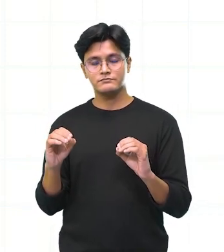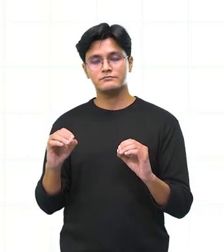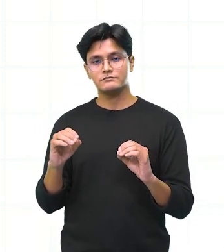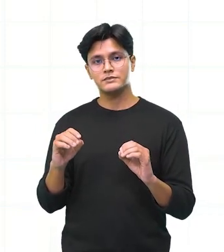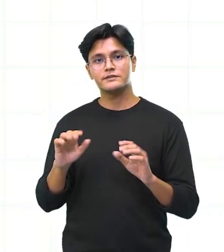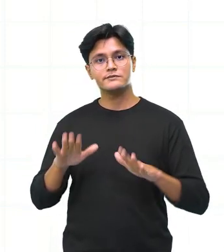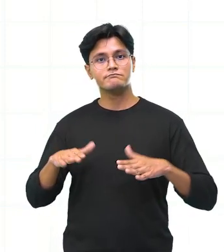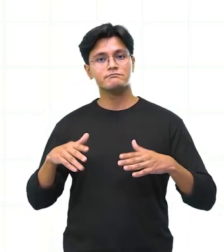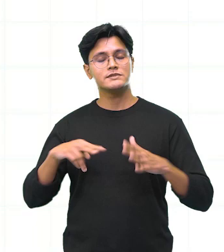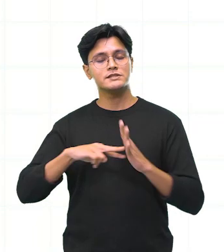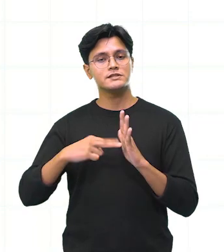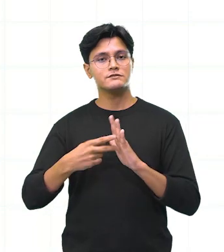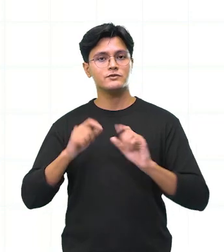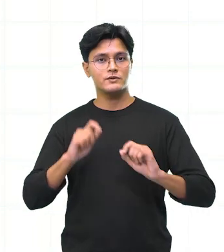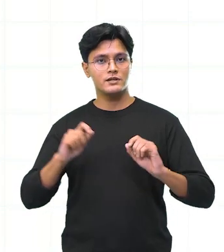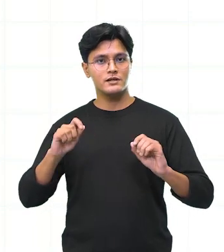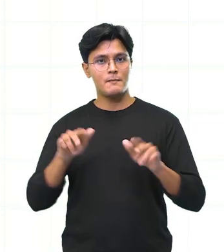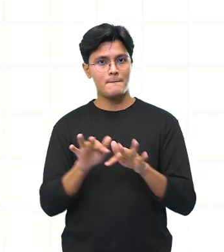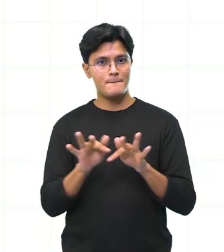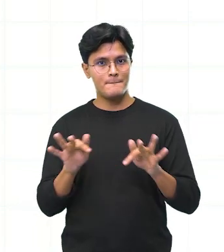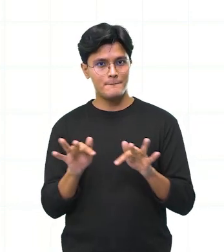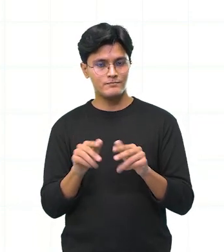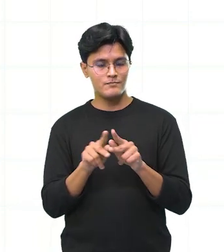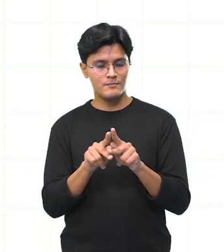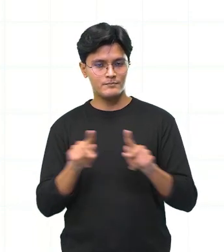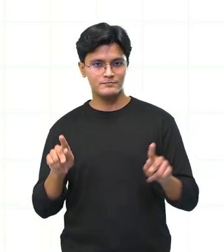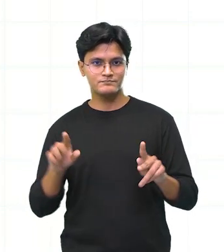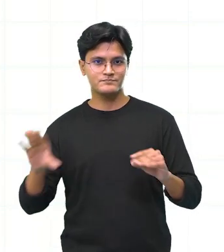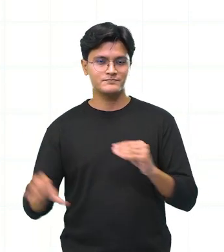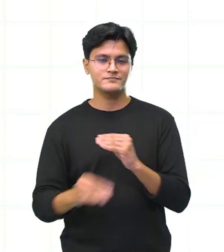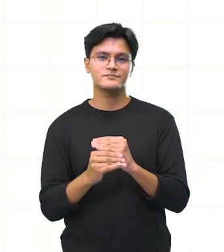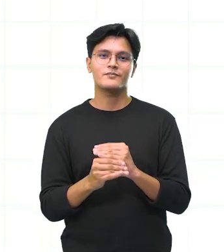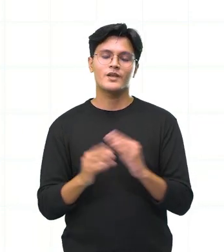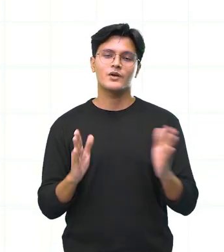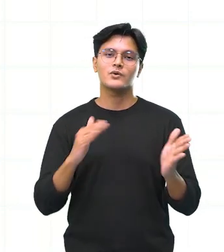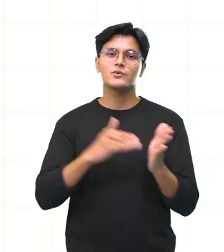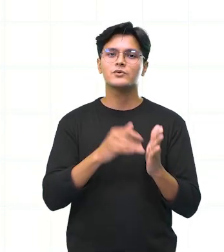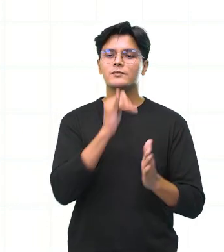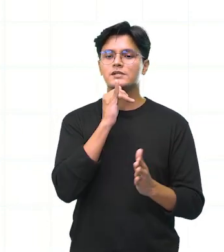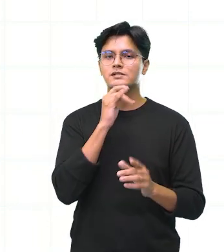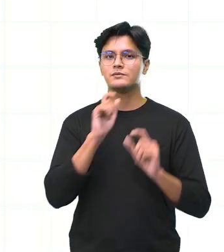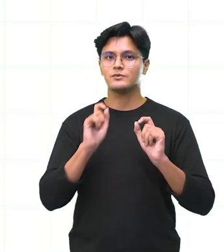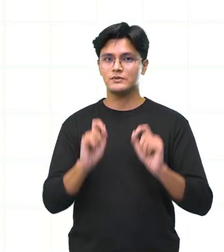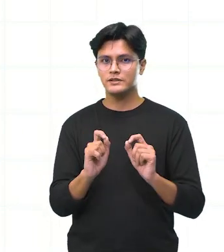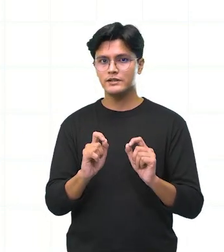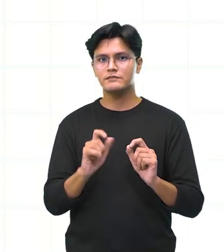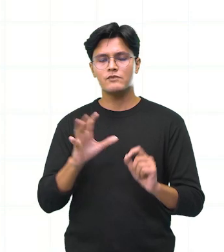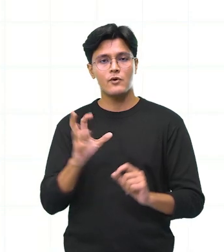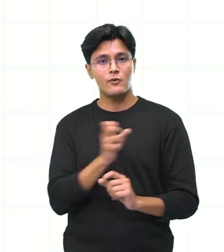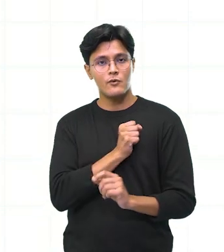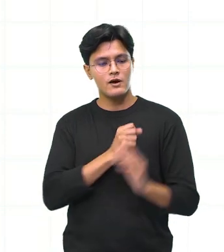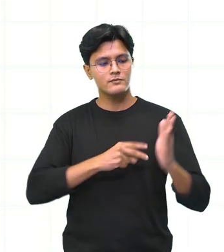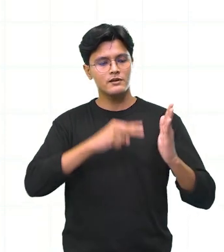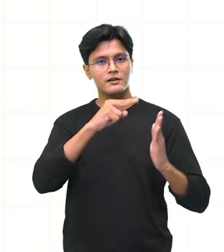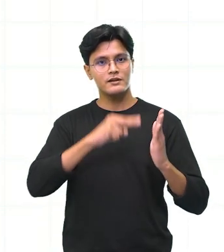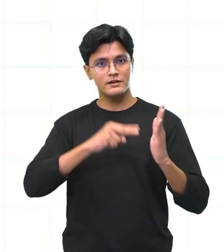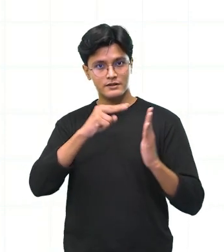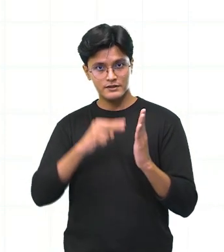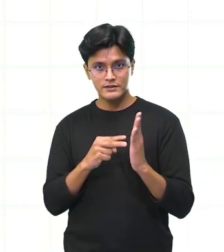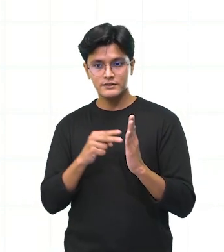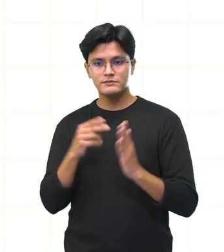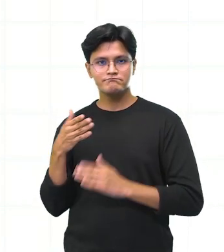tenho o período composto. E o nosso último exemplo, eu adoro ler, ir